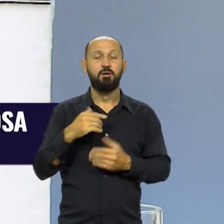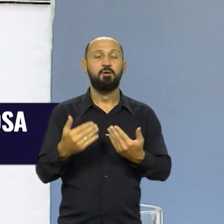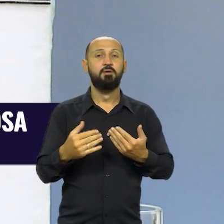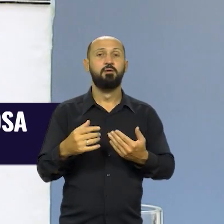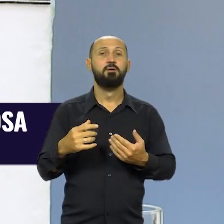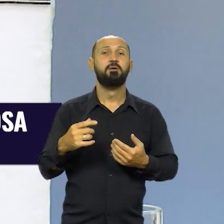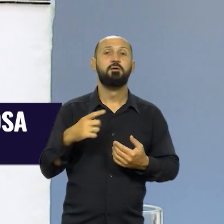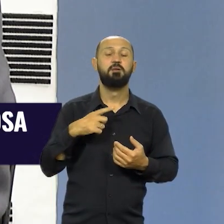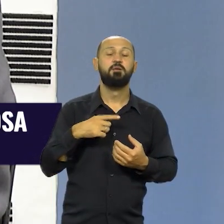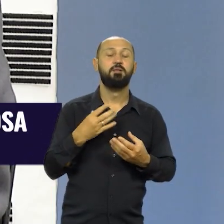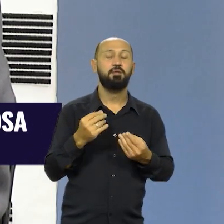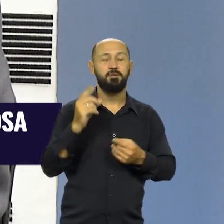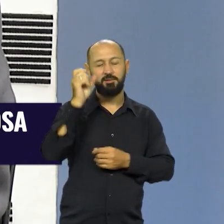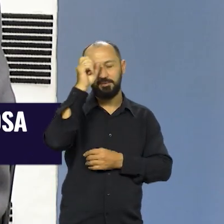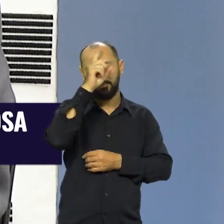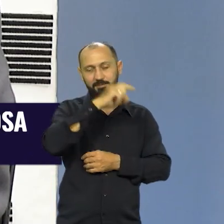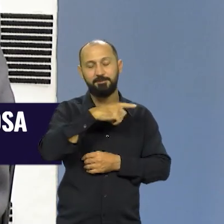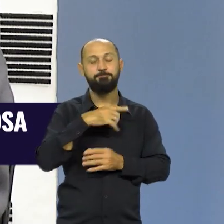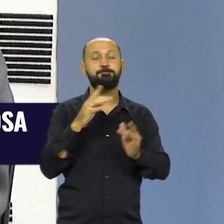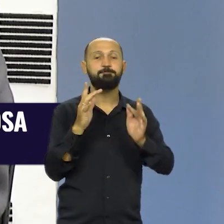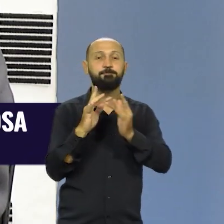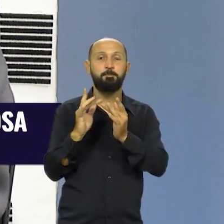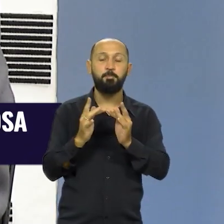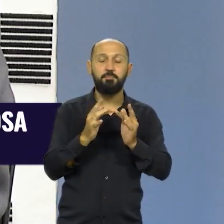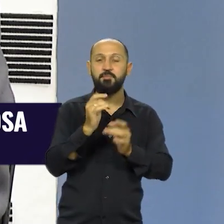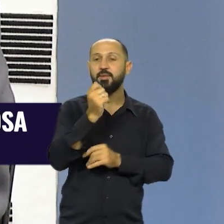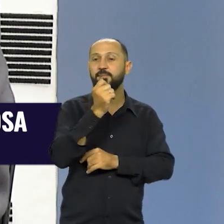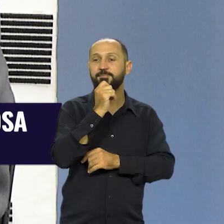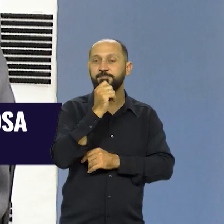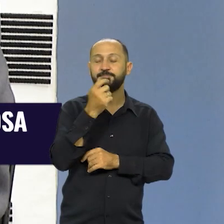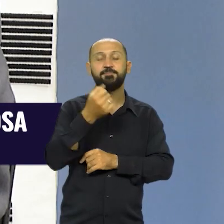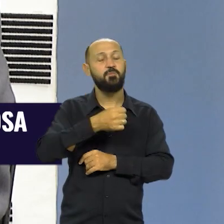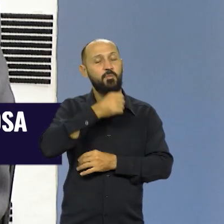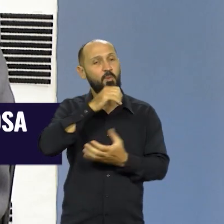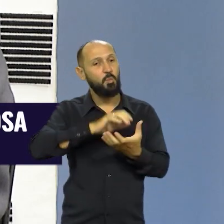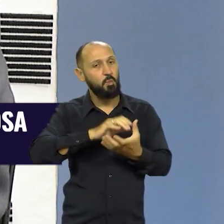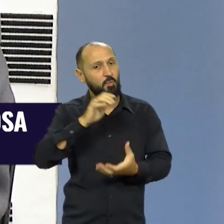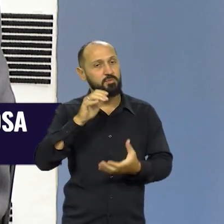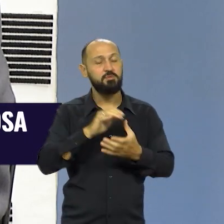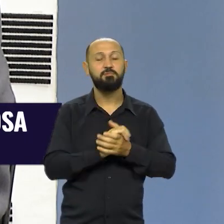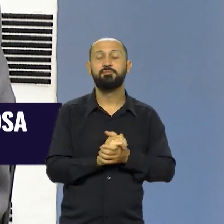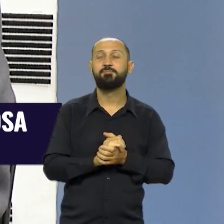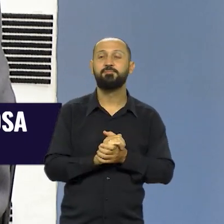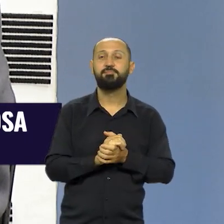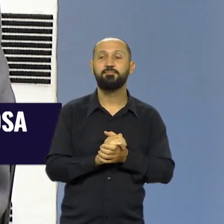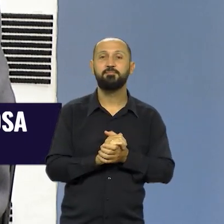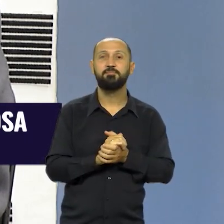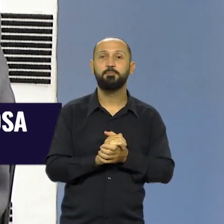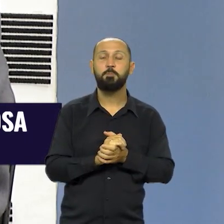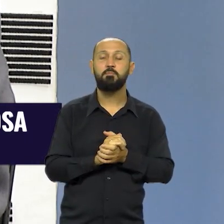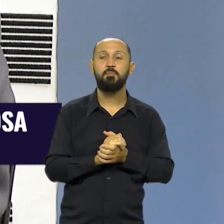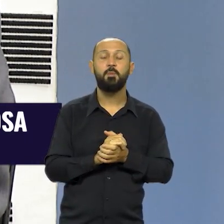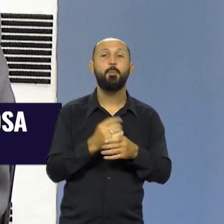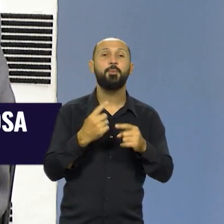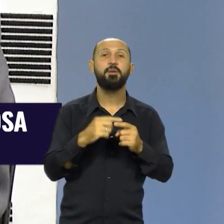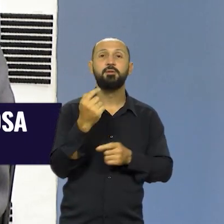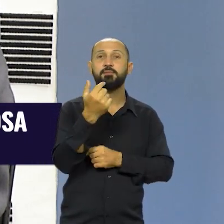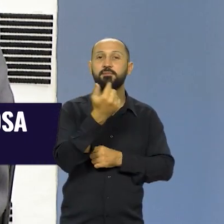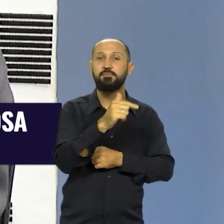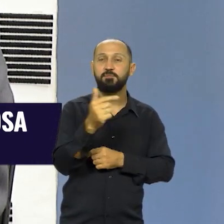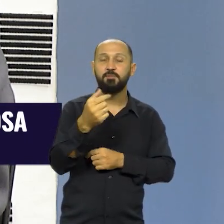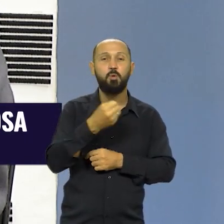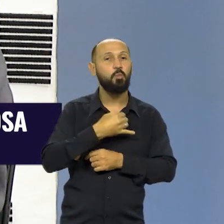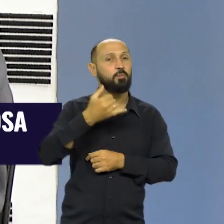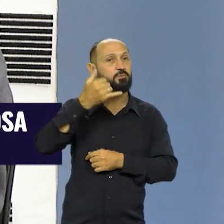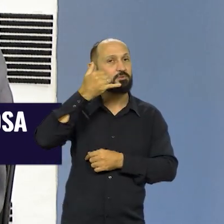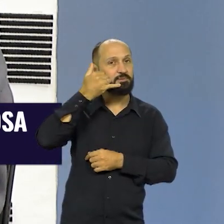Sul, apesar de muita dificuldade de acesso ainda para a população idosa, seja por não